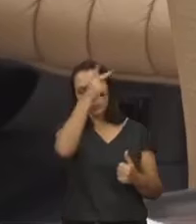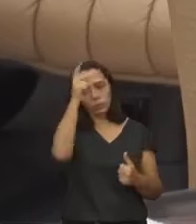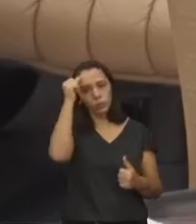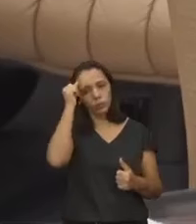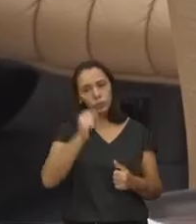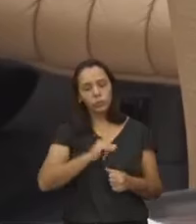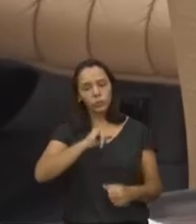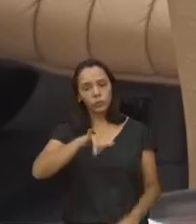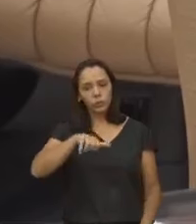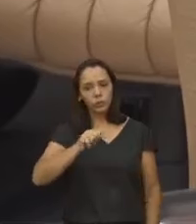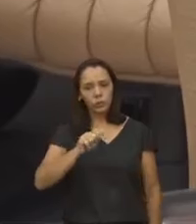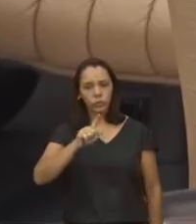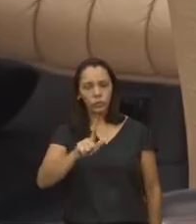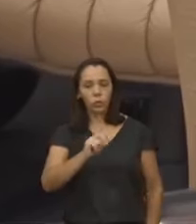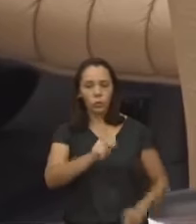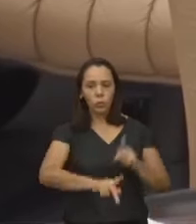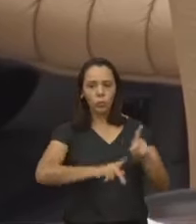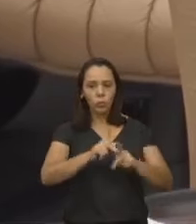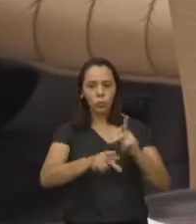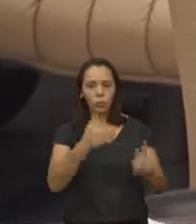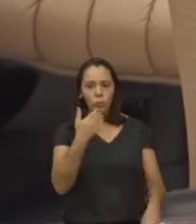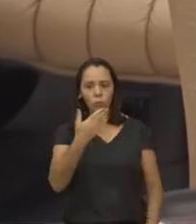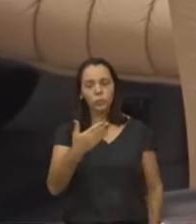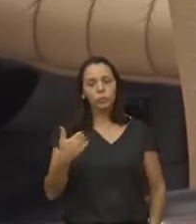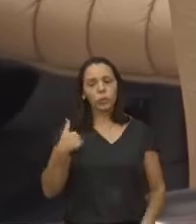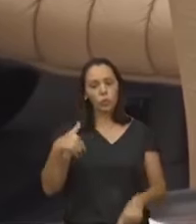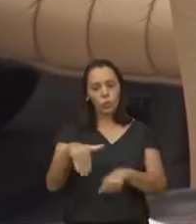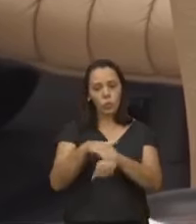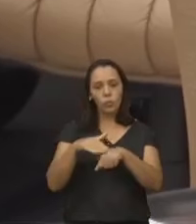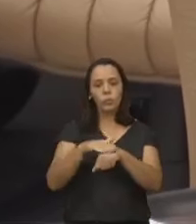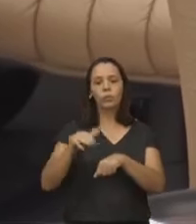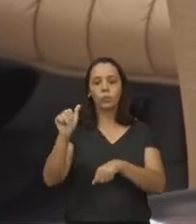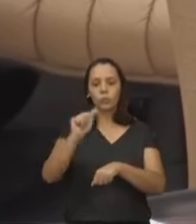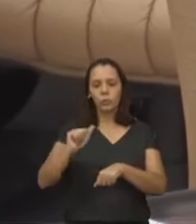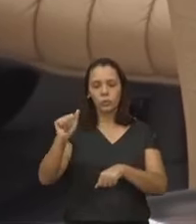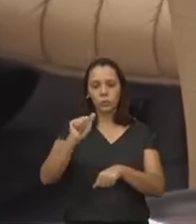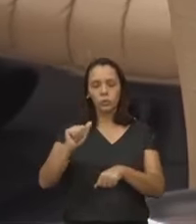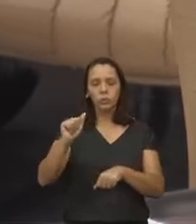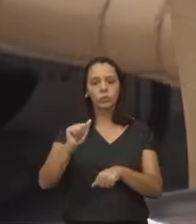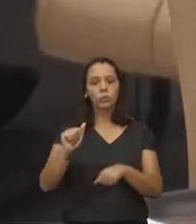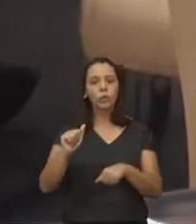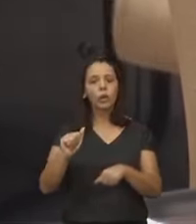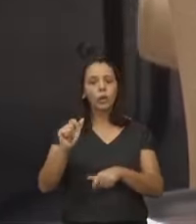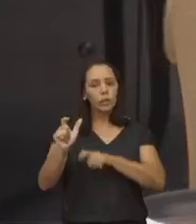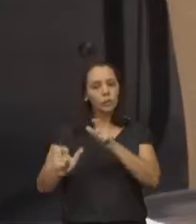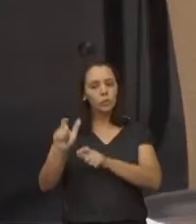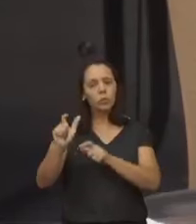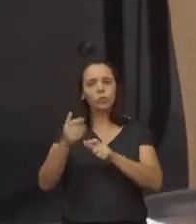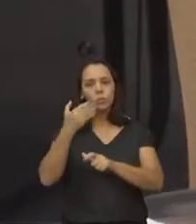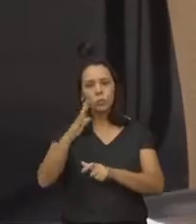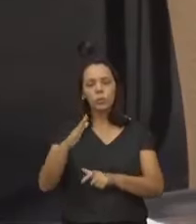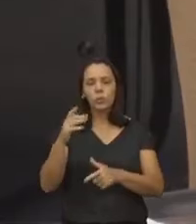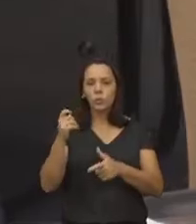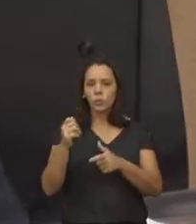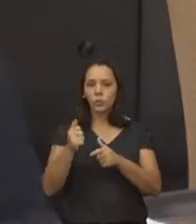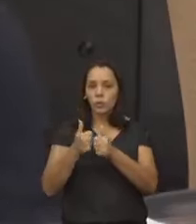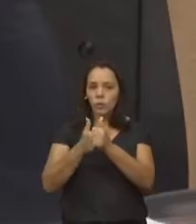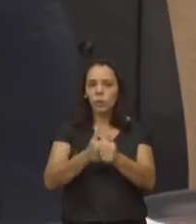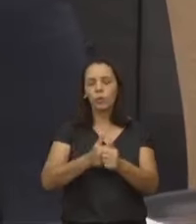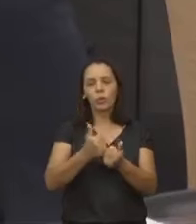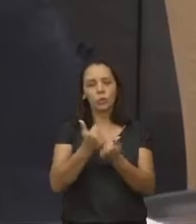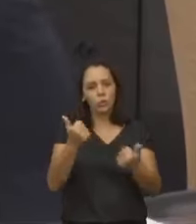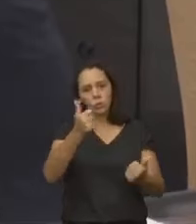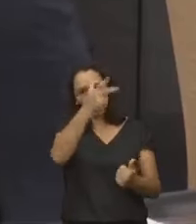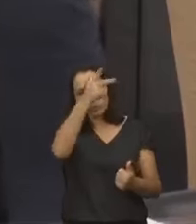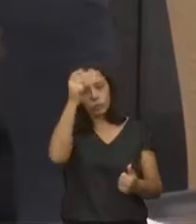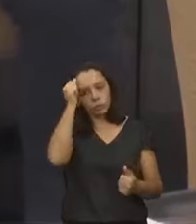da população. Porque eu falei com a associação de moradores e eles me garantiram que vão ficar em cima do subprefeito. Mas eu pedi um destaque para a votação